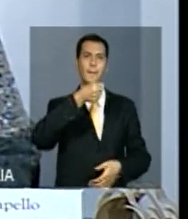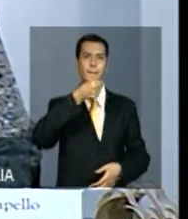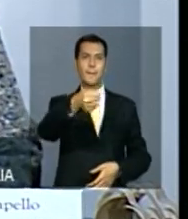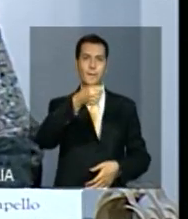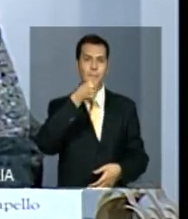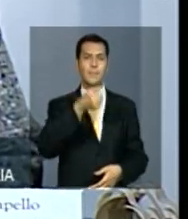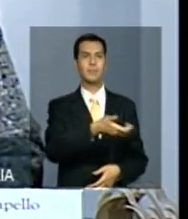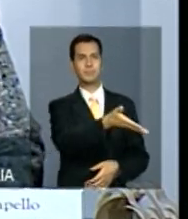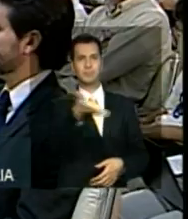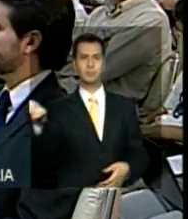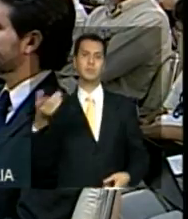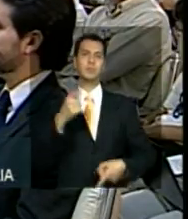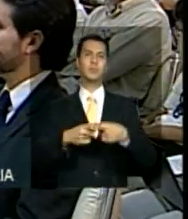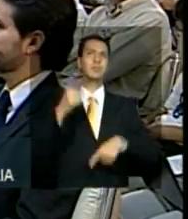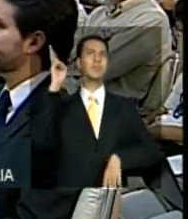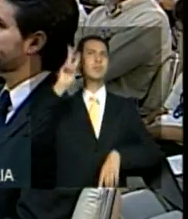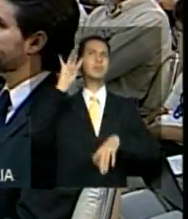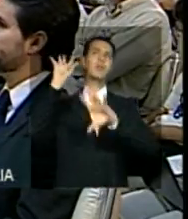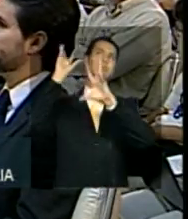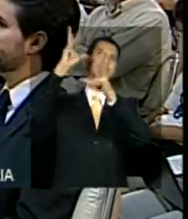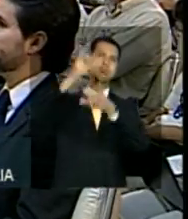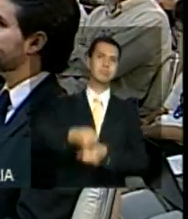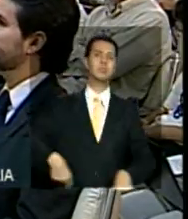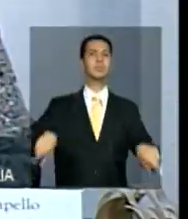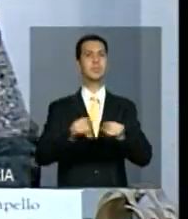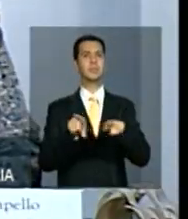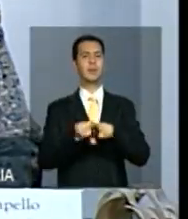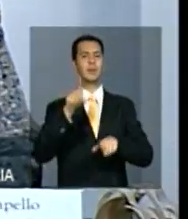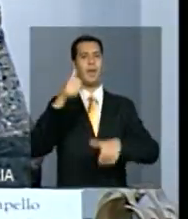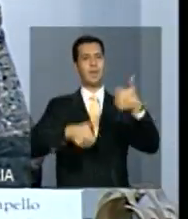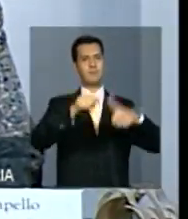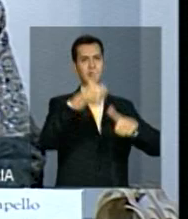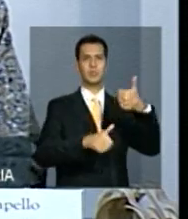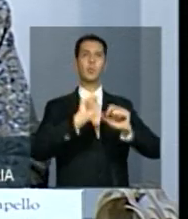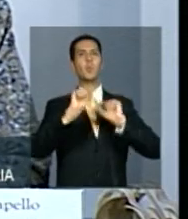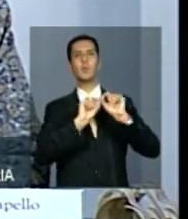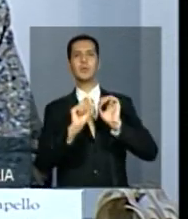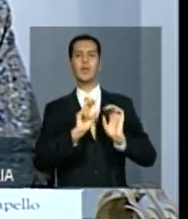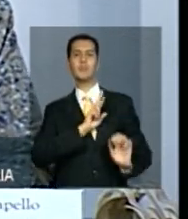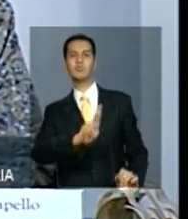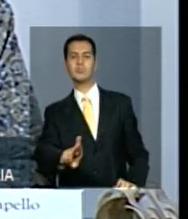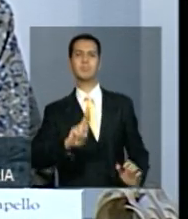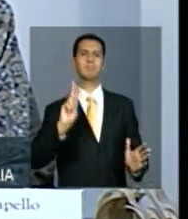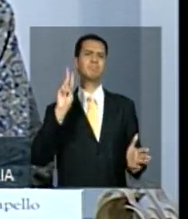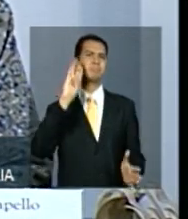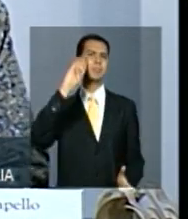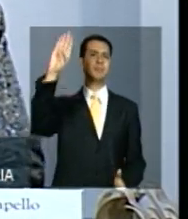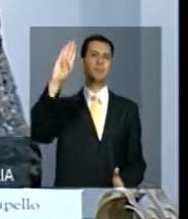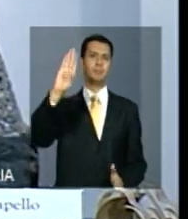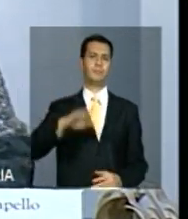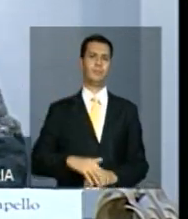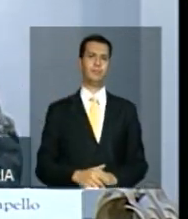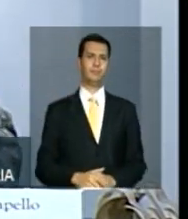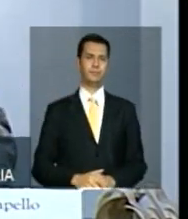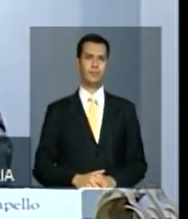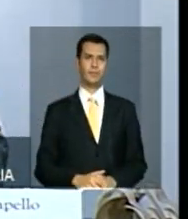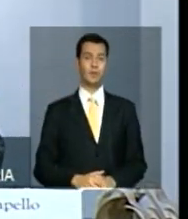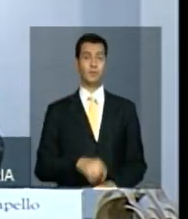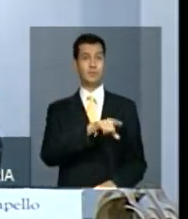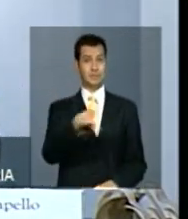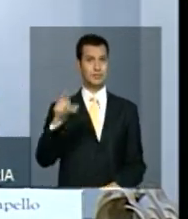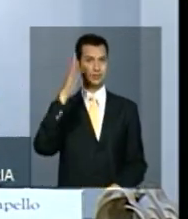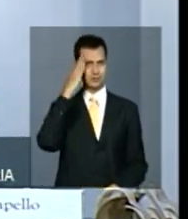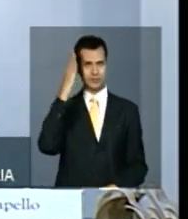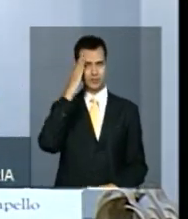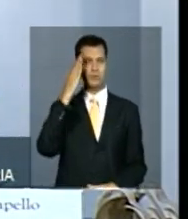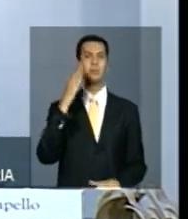para fazer uma retrospectiva e uma avaliação dos principais resultados né como também os senhores sabem